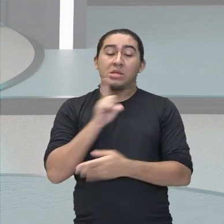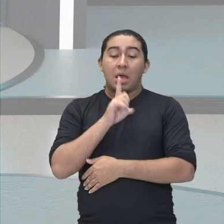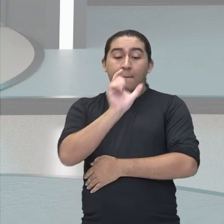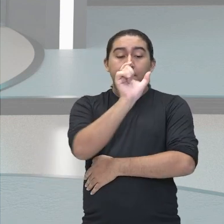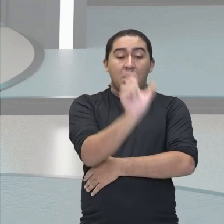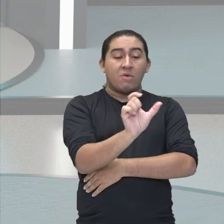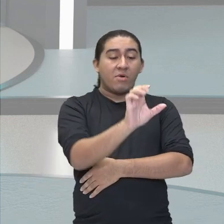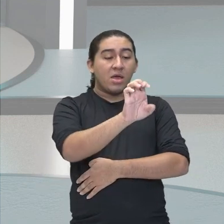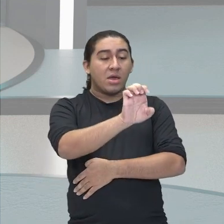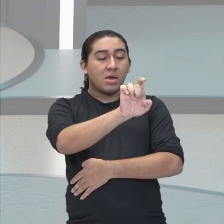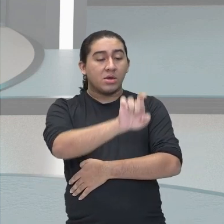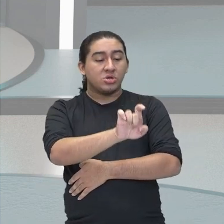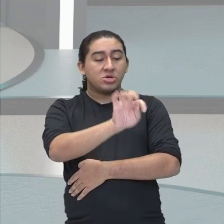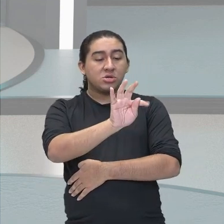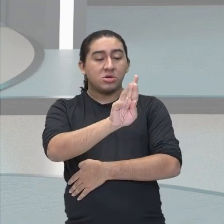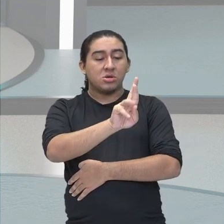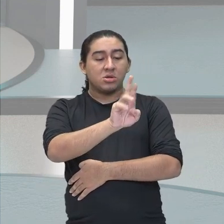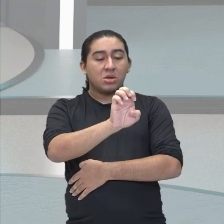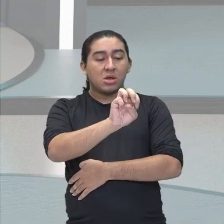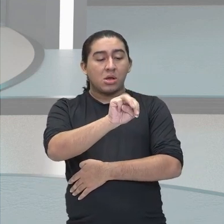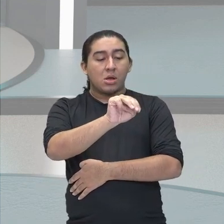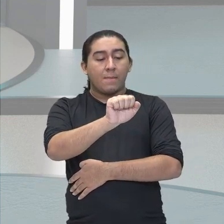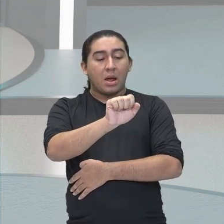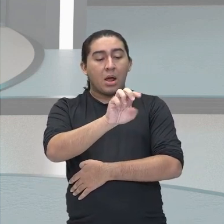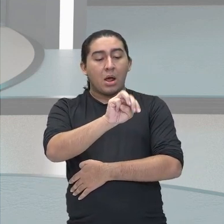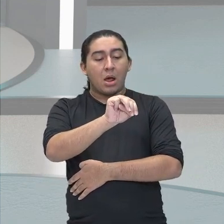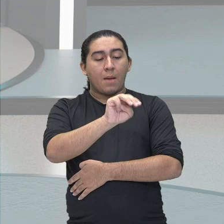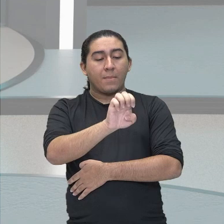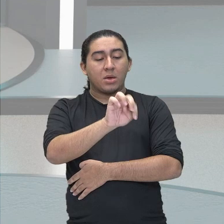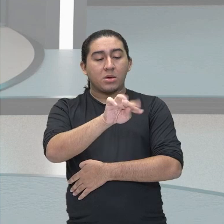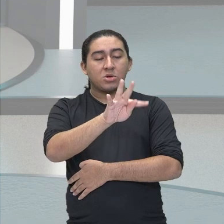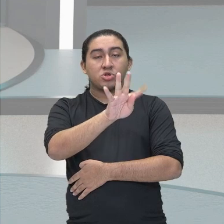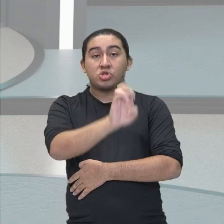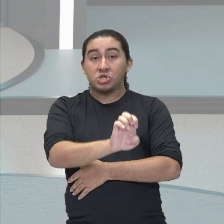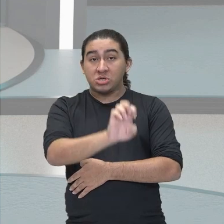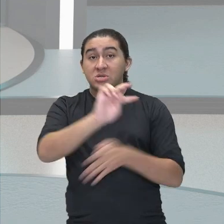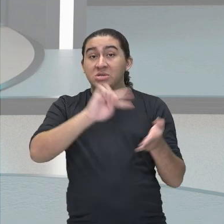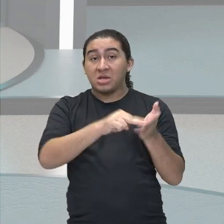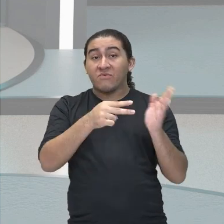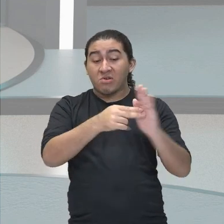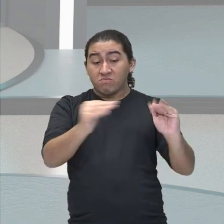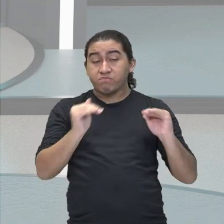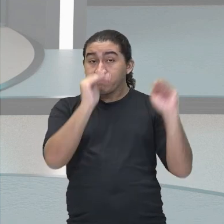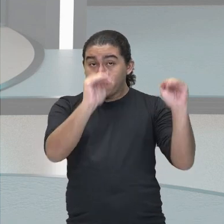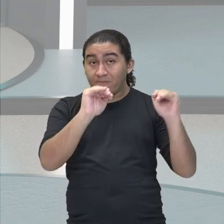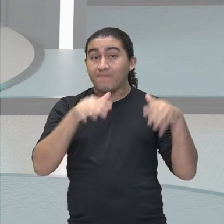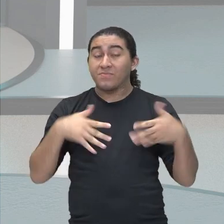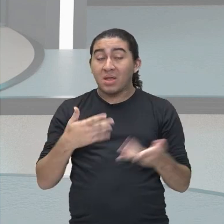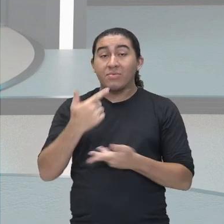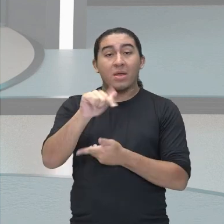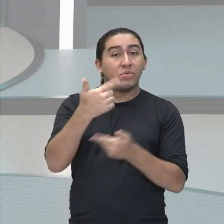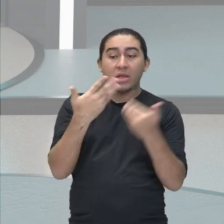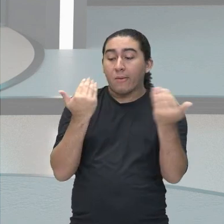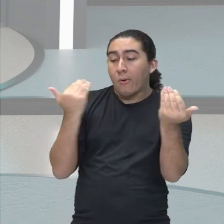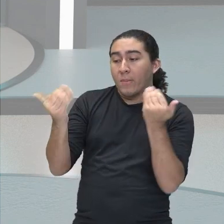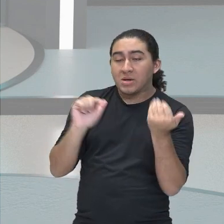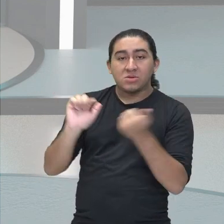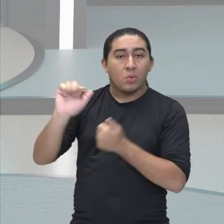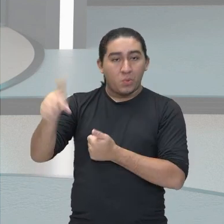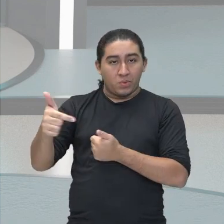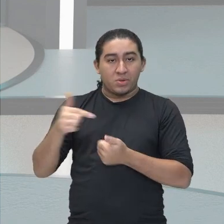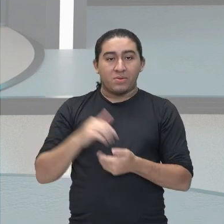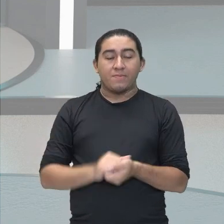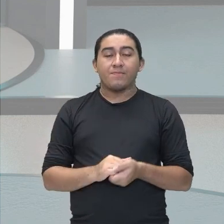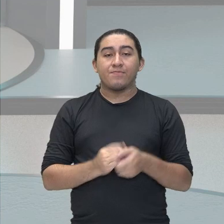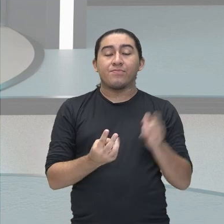grau muito mais alto, né? Então, não tem também essa questão de comparação. E